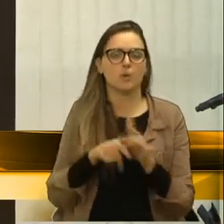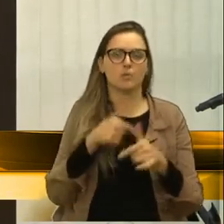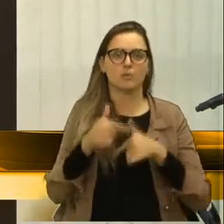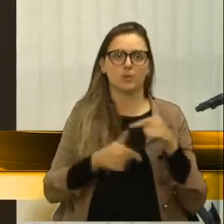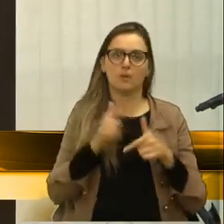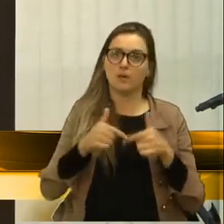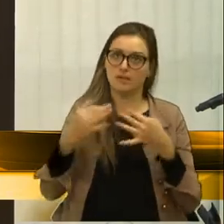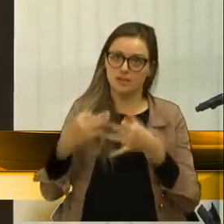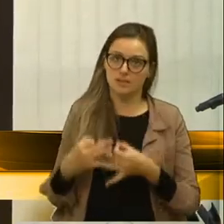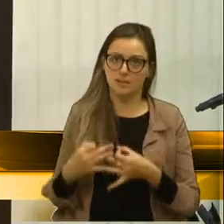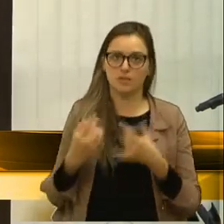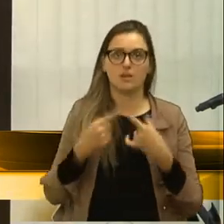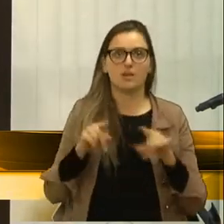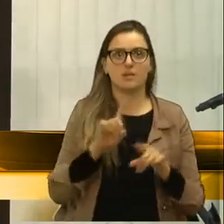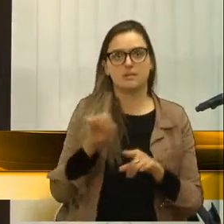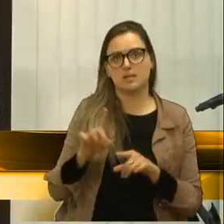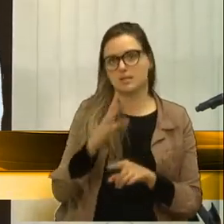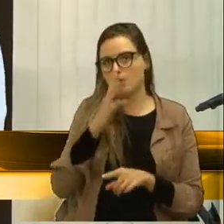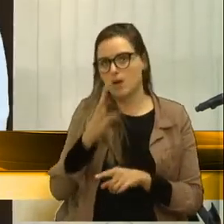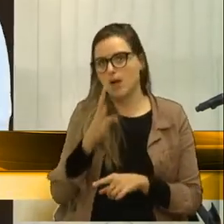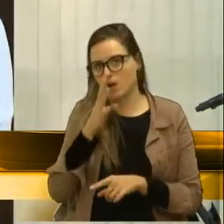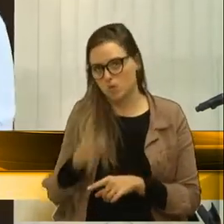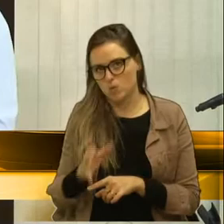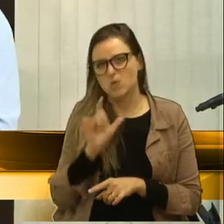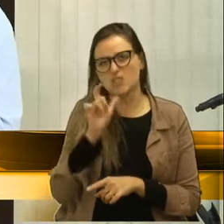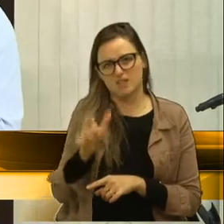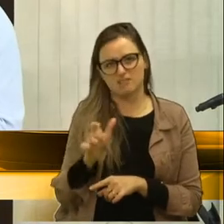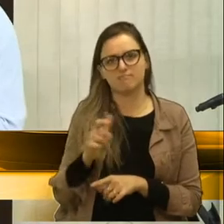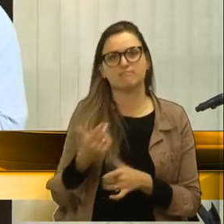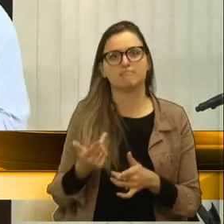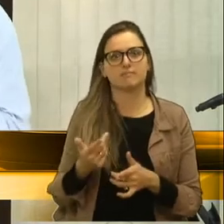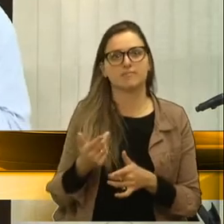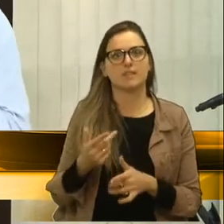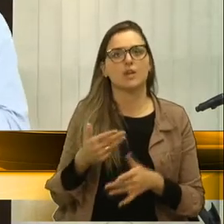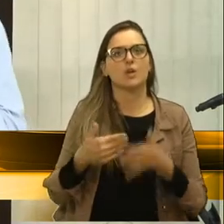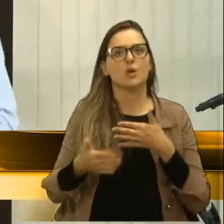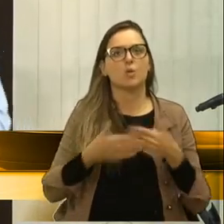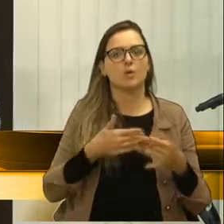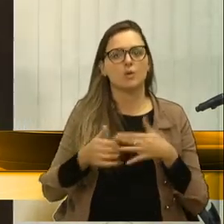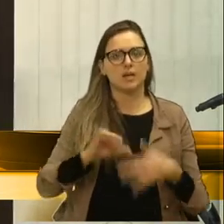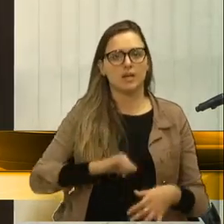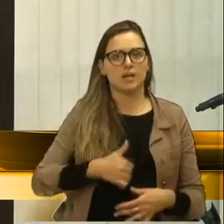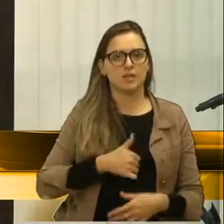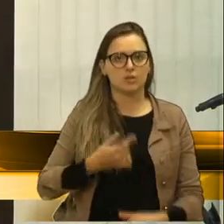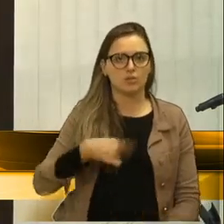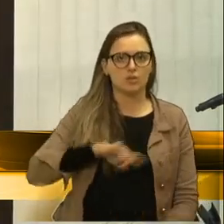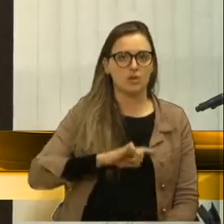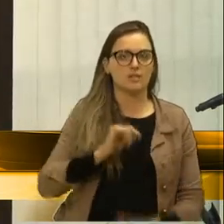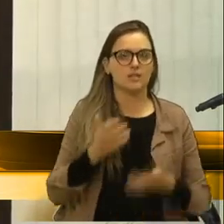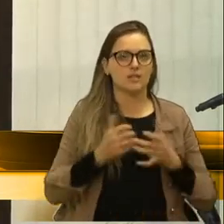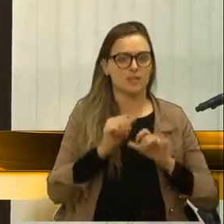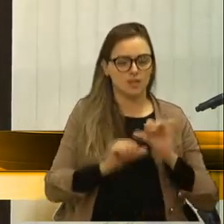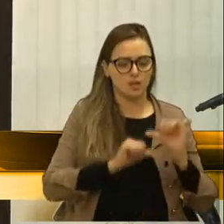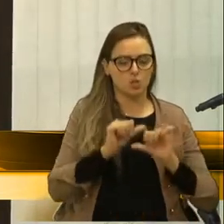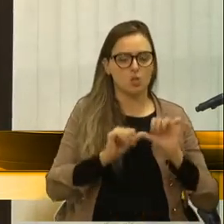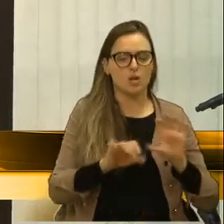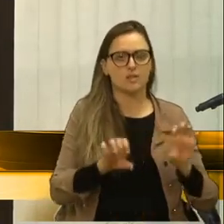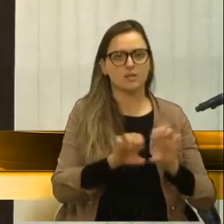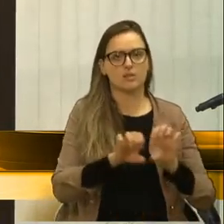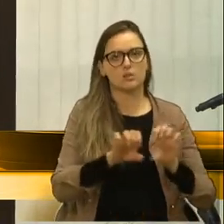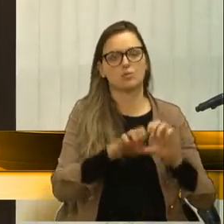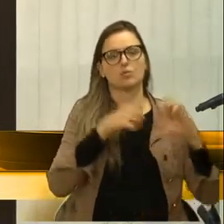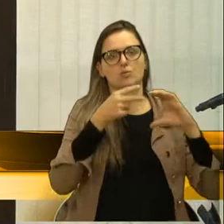justo. Mas não ofendam os vereadores dizendo que qualquer atitude nossa que queira mexer numa estrutura da